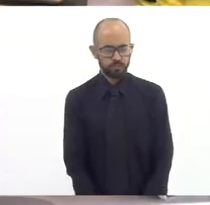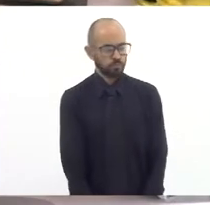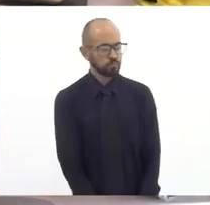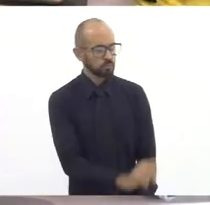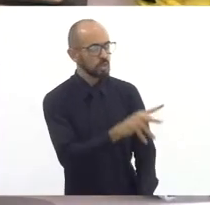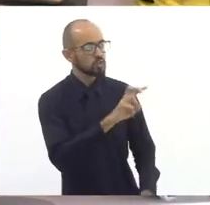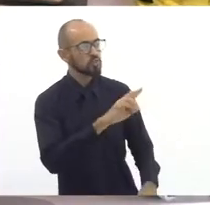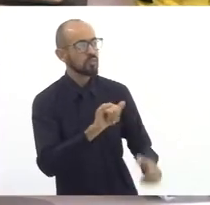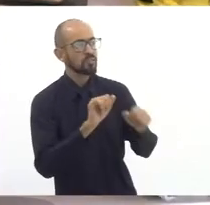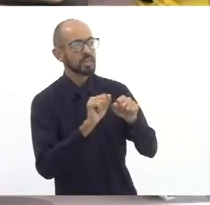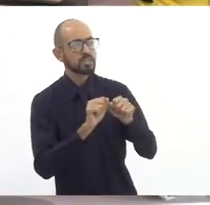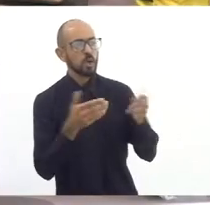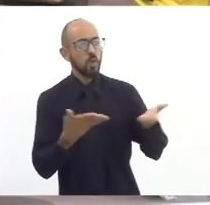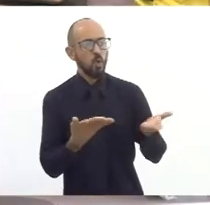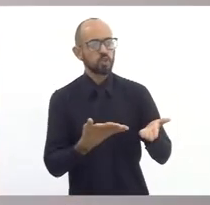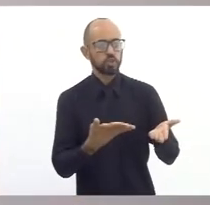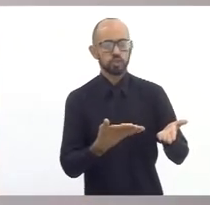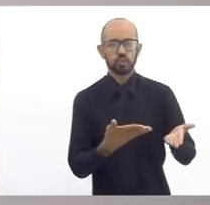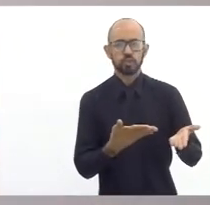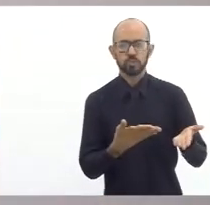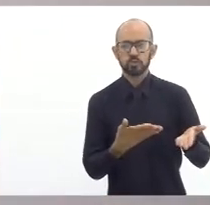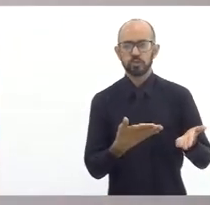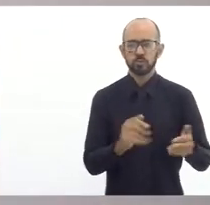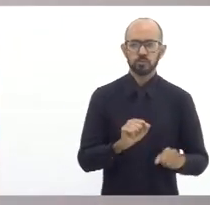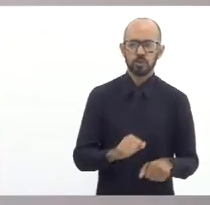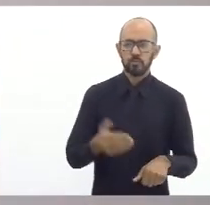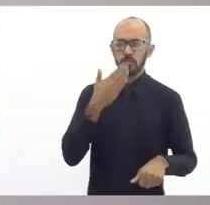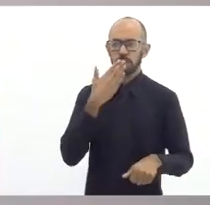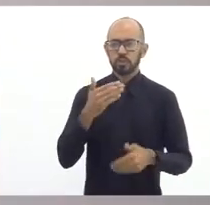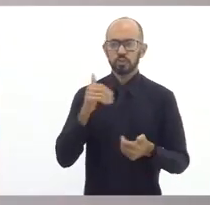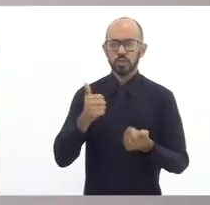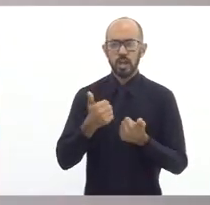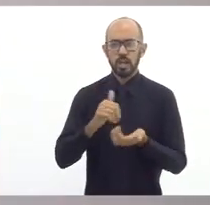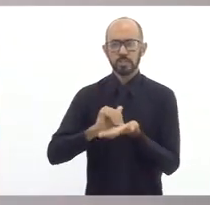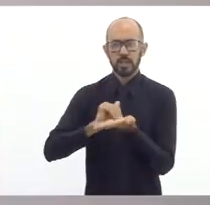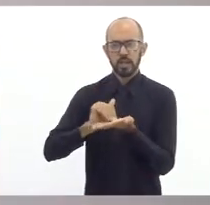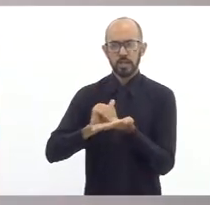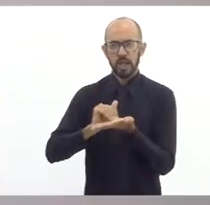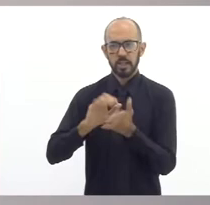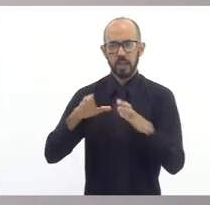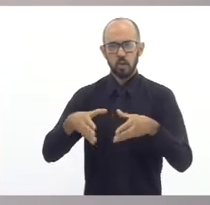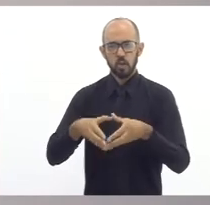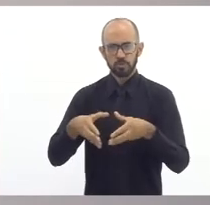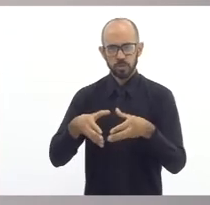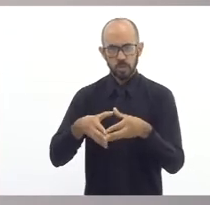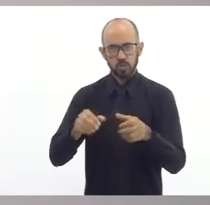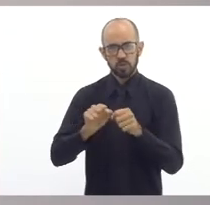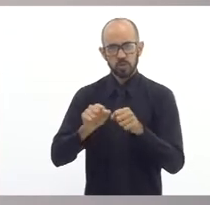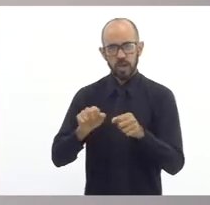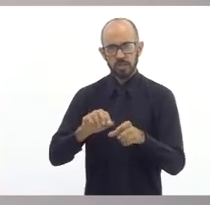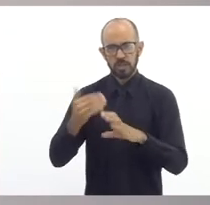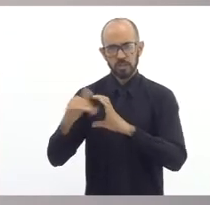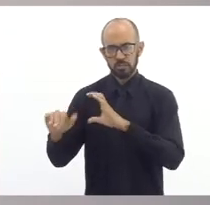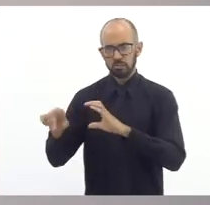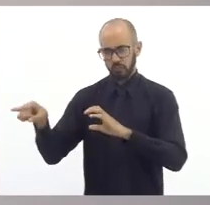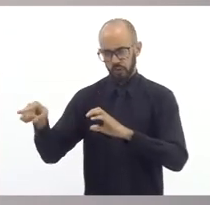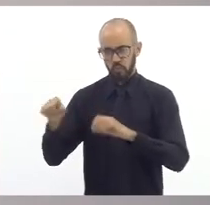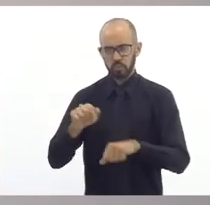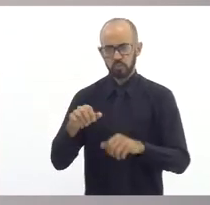hoje. Eu vou solicitar à secretária da comissão que faça ainda hoje esse encaminhamento. Está certo,